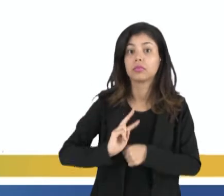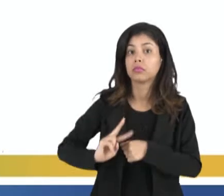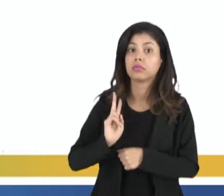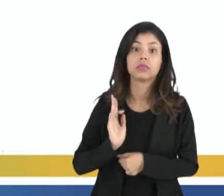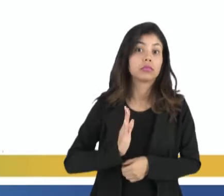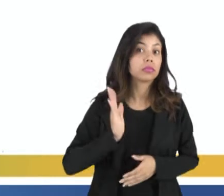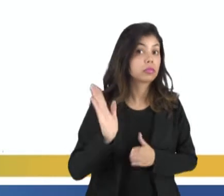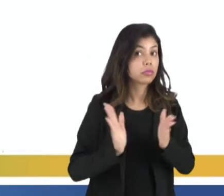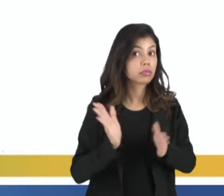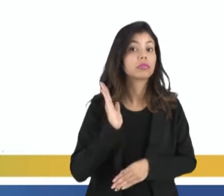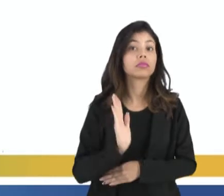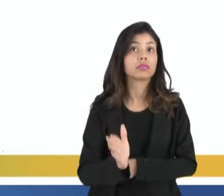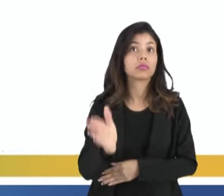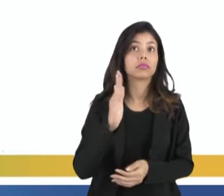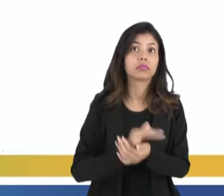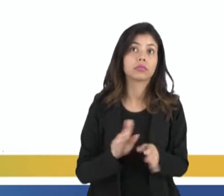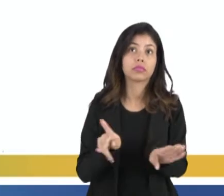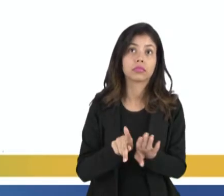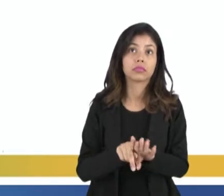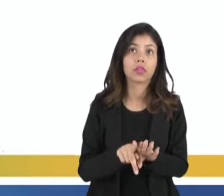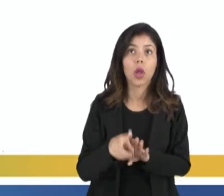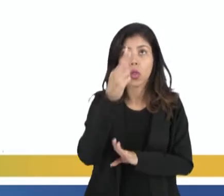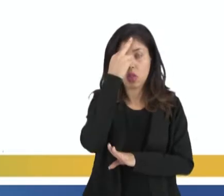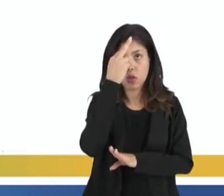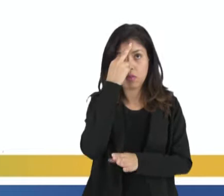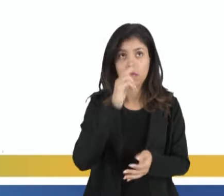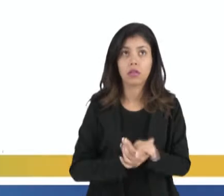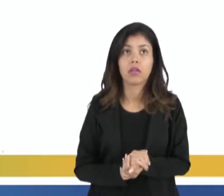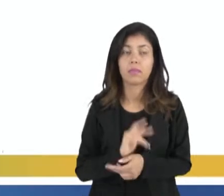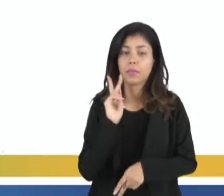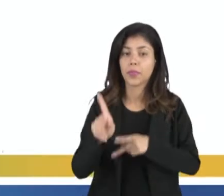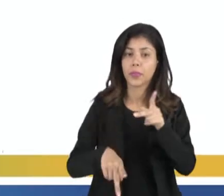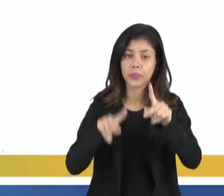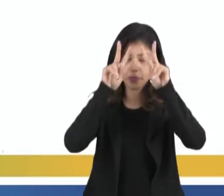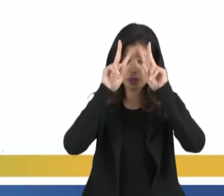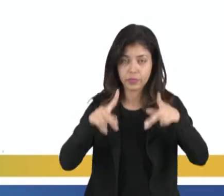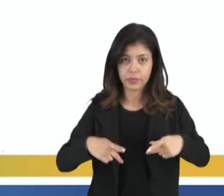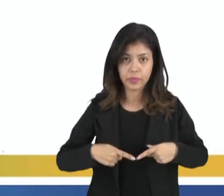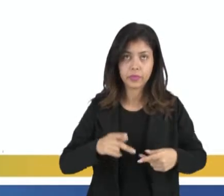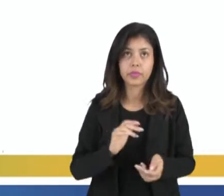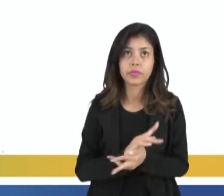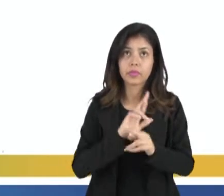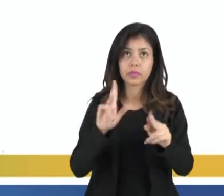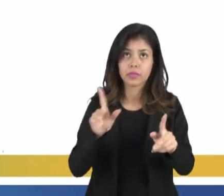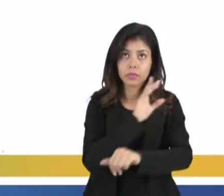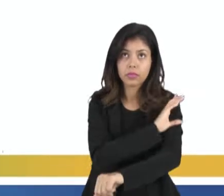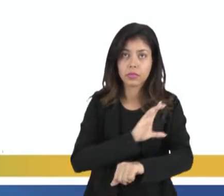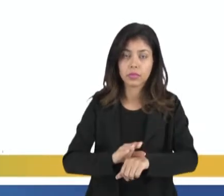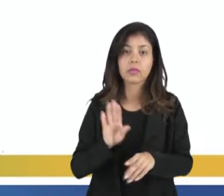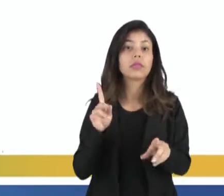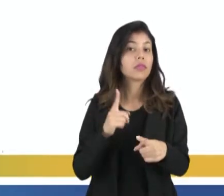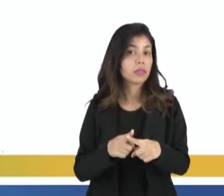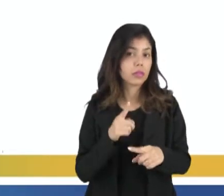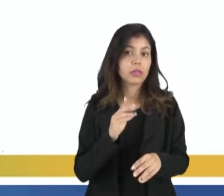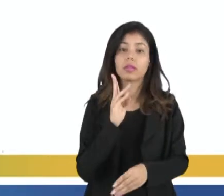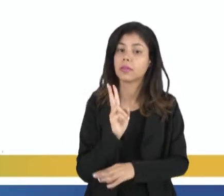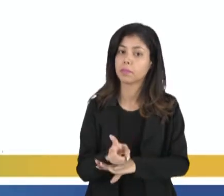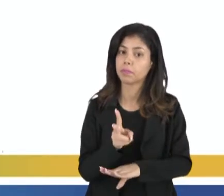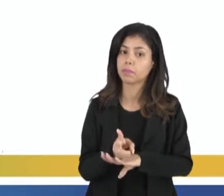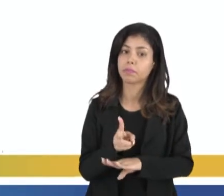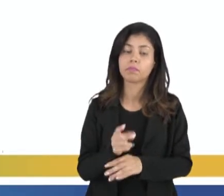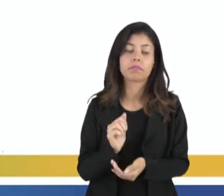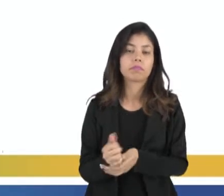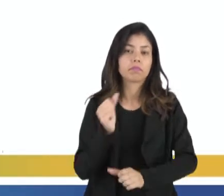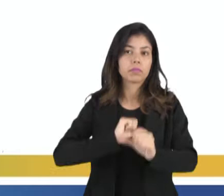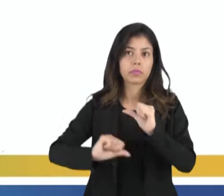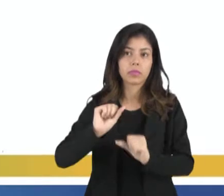narrativas são apreciadas em comum por homens e culturas diferentes e mesmo opostas. A